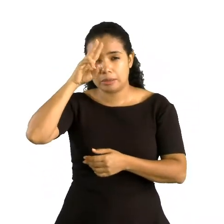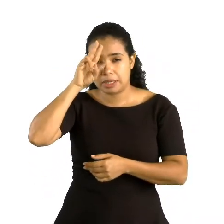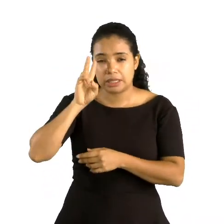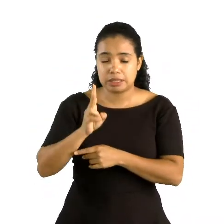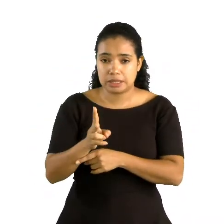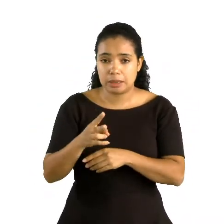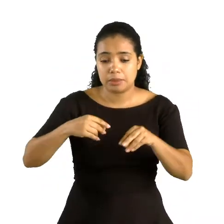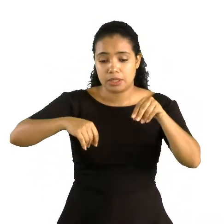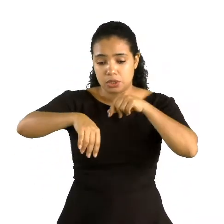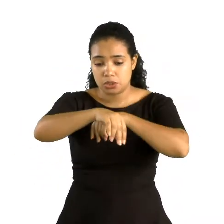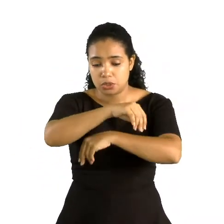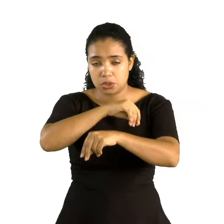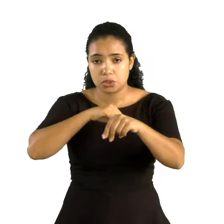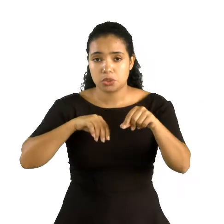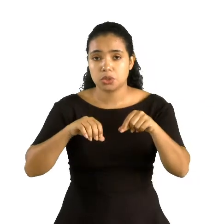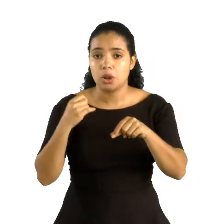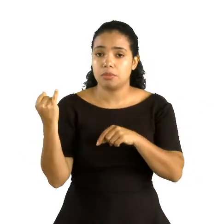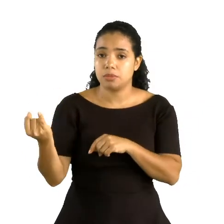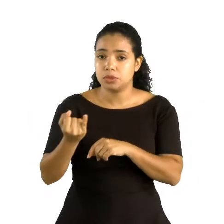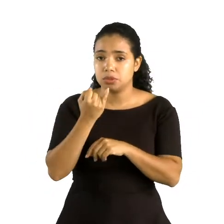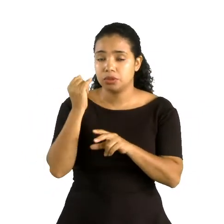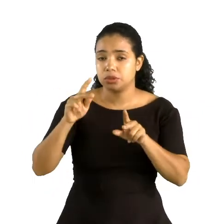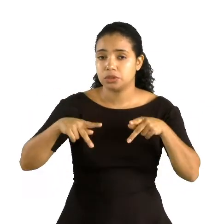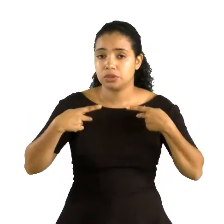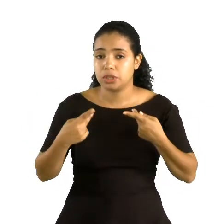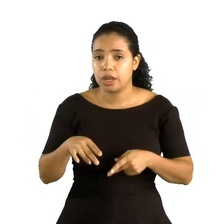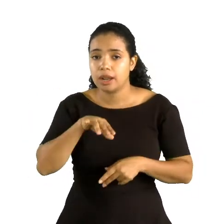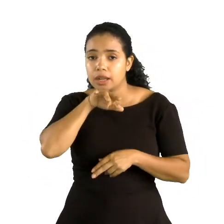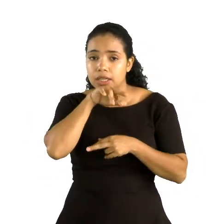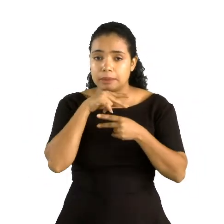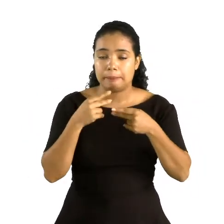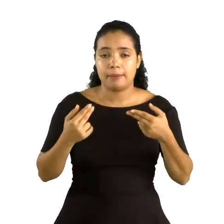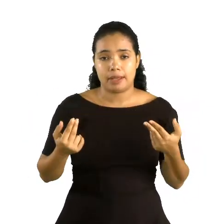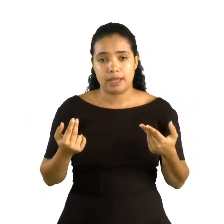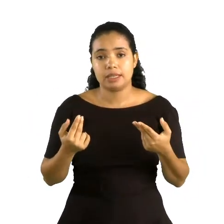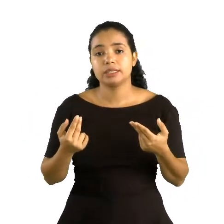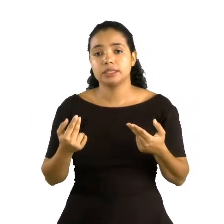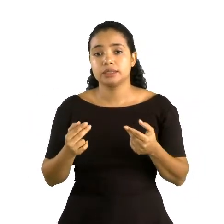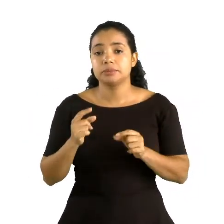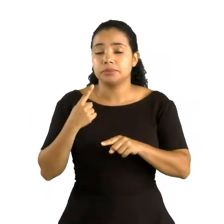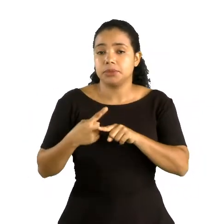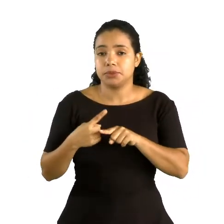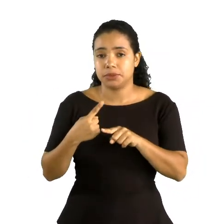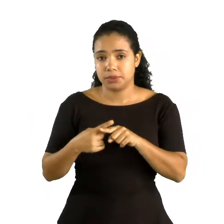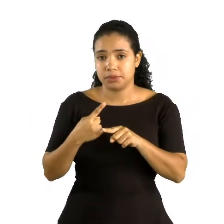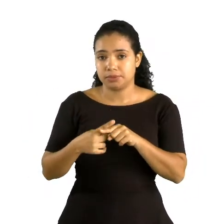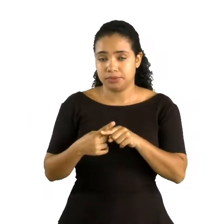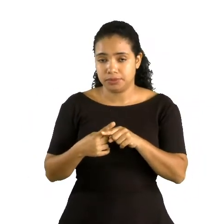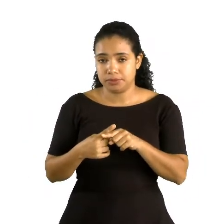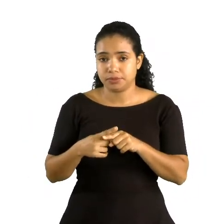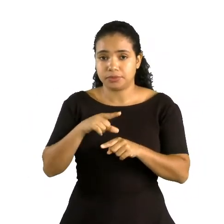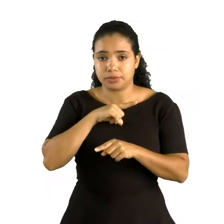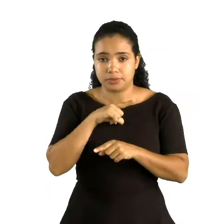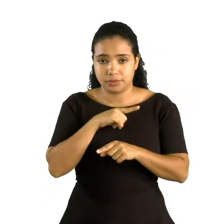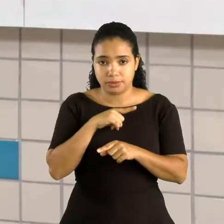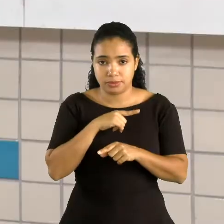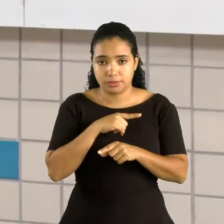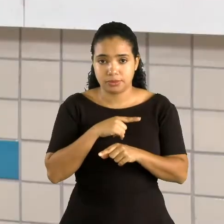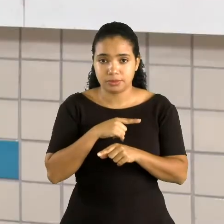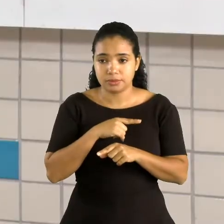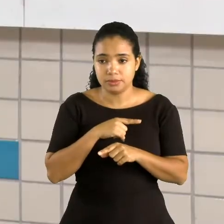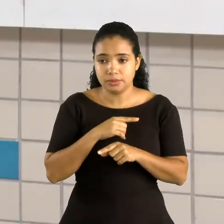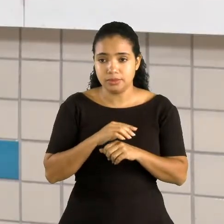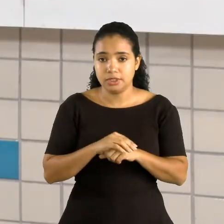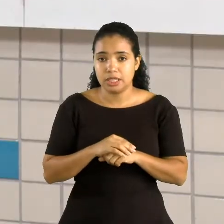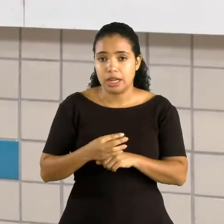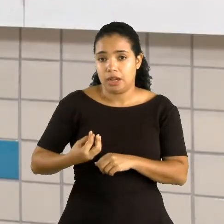é muito importante para o ser humano e para os animais, pelo fato de, assim, a gente não consegue viver